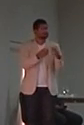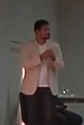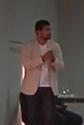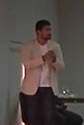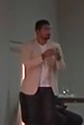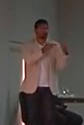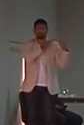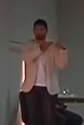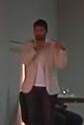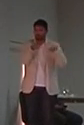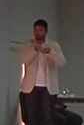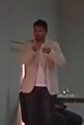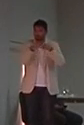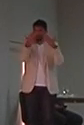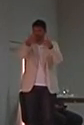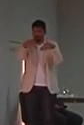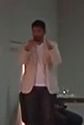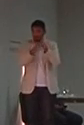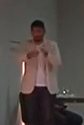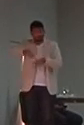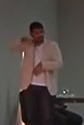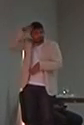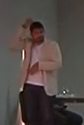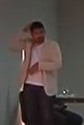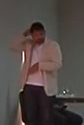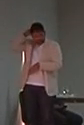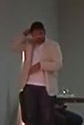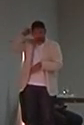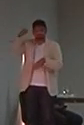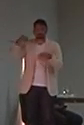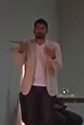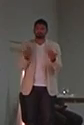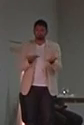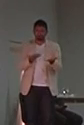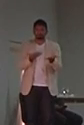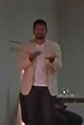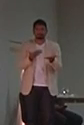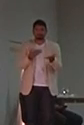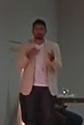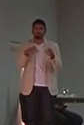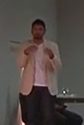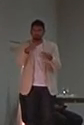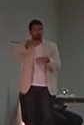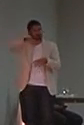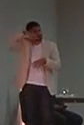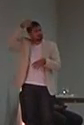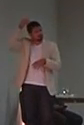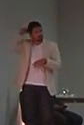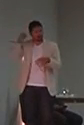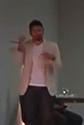dos concursos dos vestibulares, onde, diga-se passagem, foi um dos mais bem